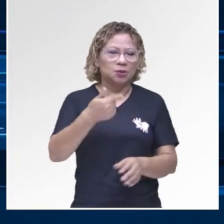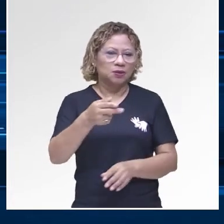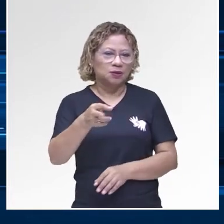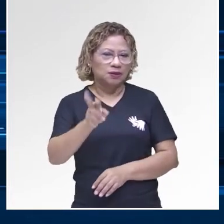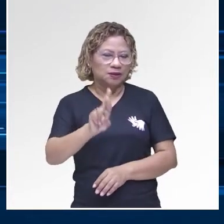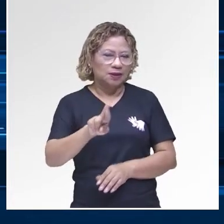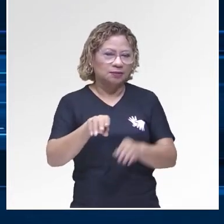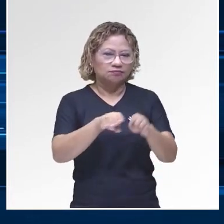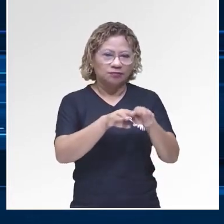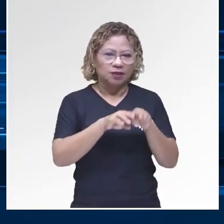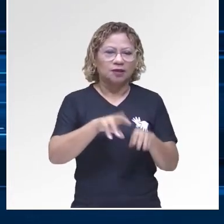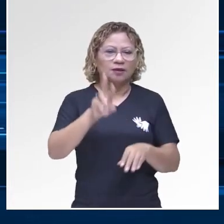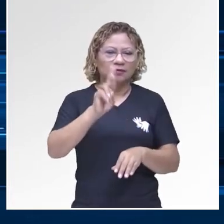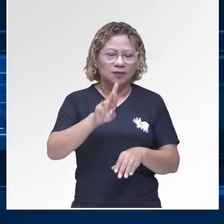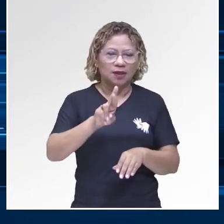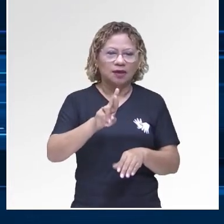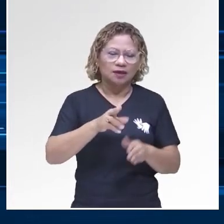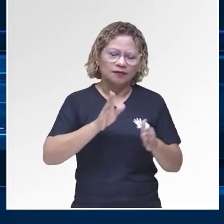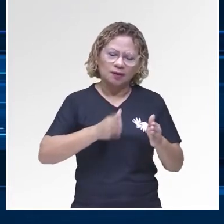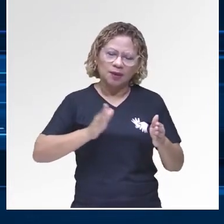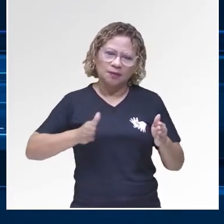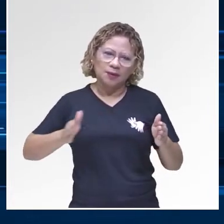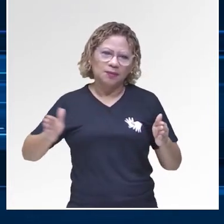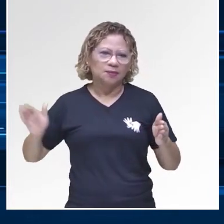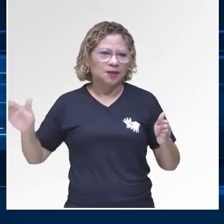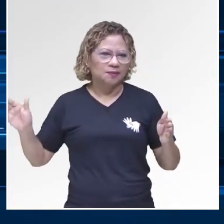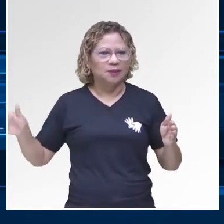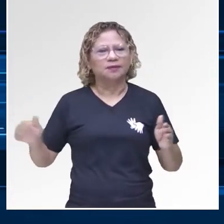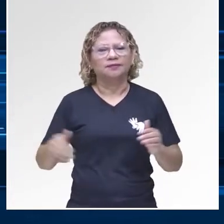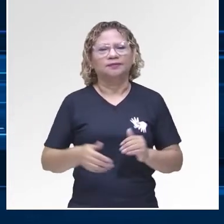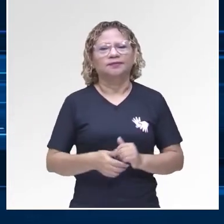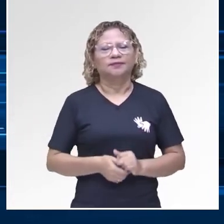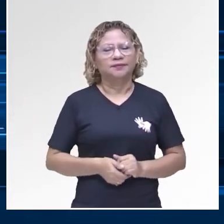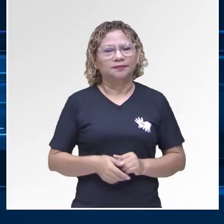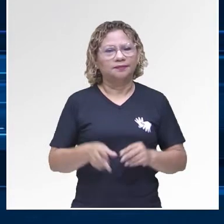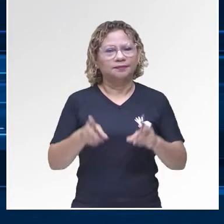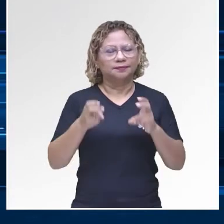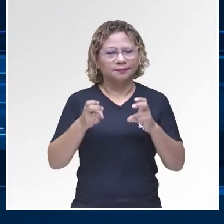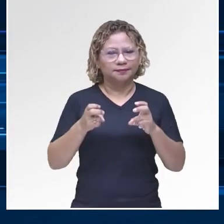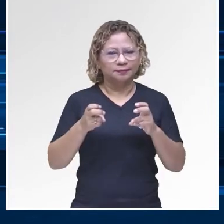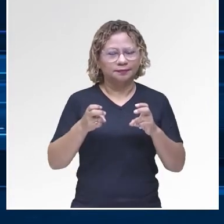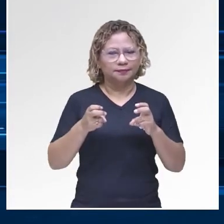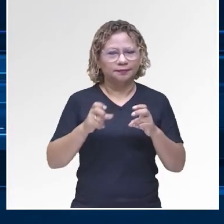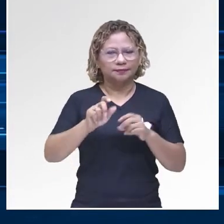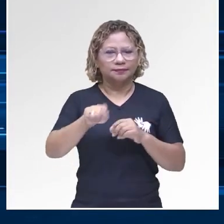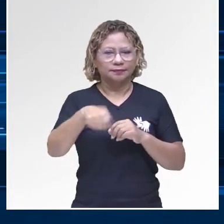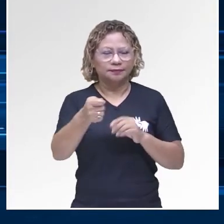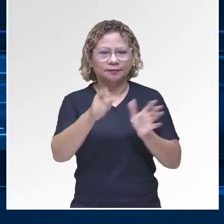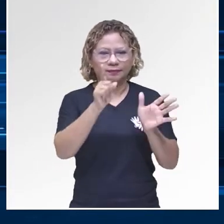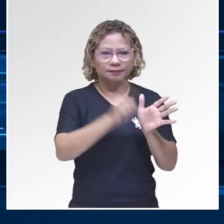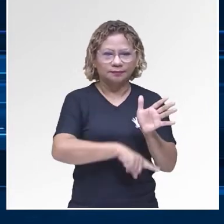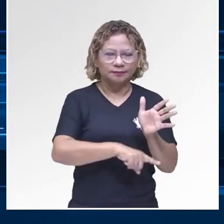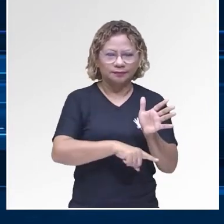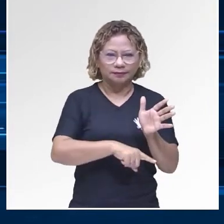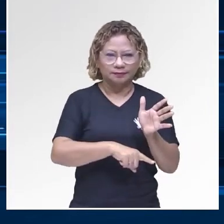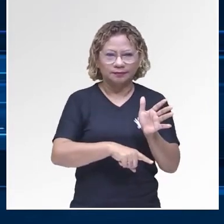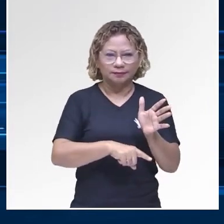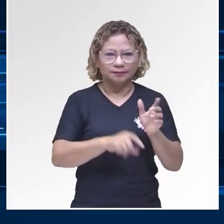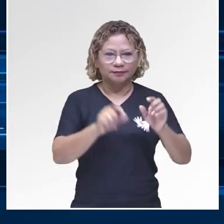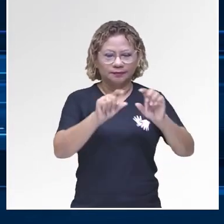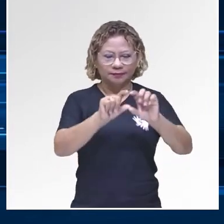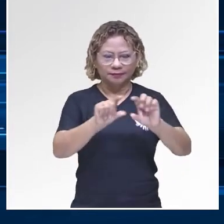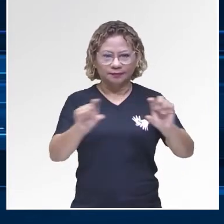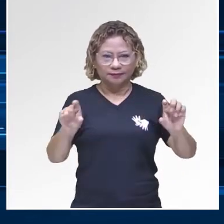está negativo, porque está no primeiro membro, né? É esse sinal de menos aqui, ó. Ele vai valer para os dois termos. Quando eu jogar para o segundo